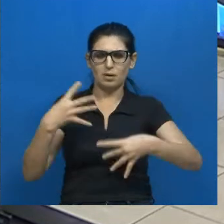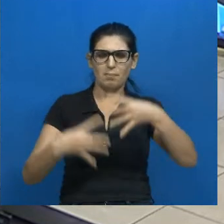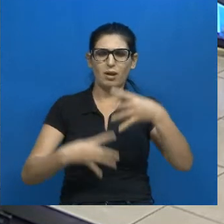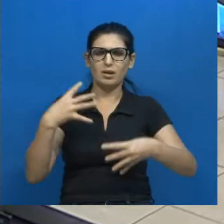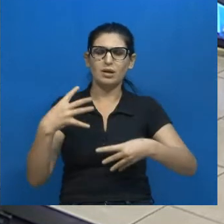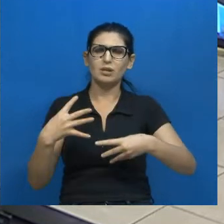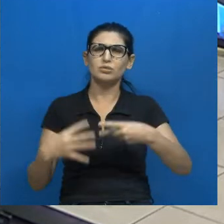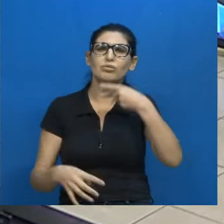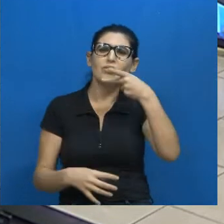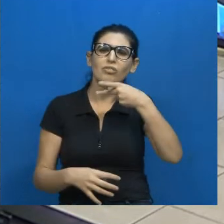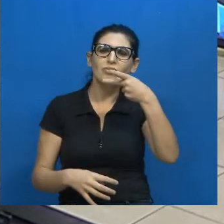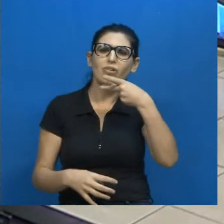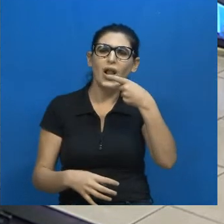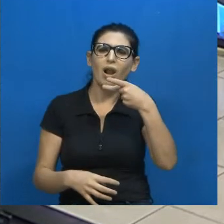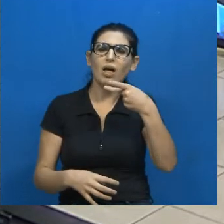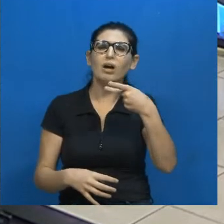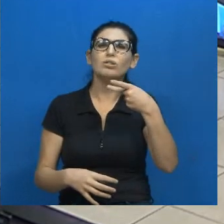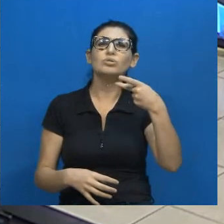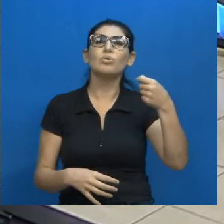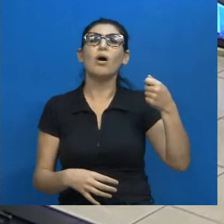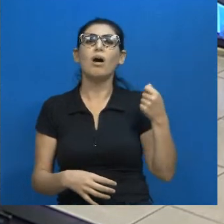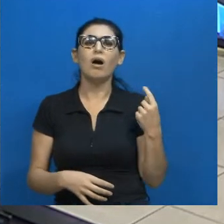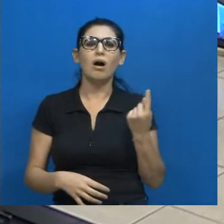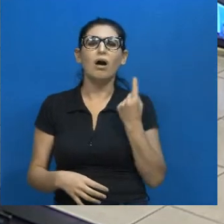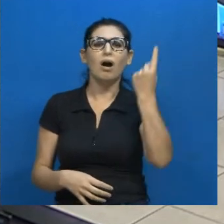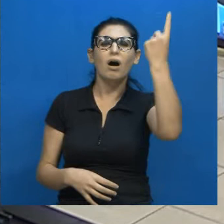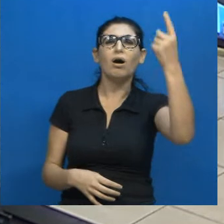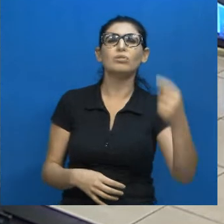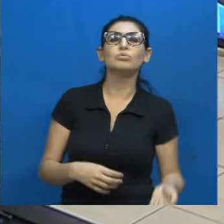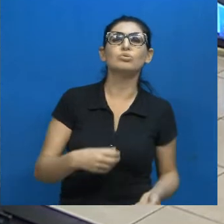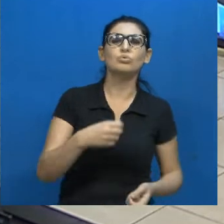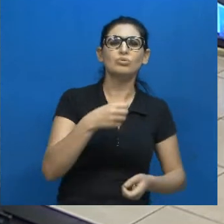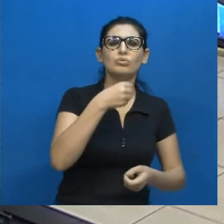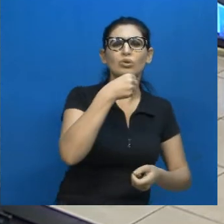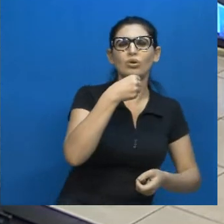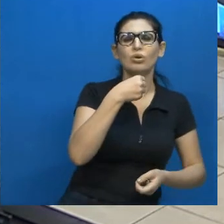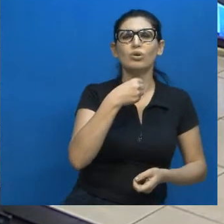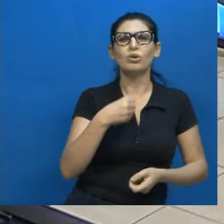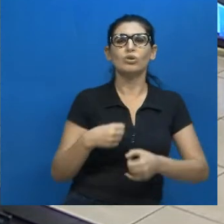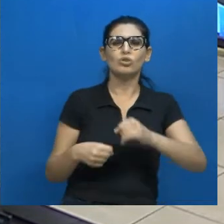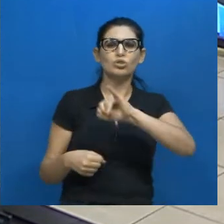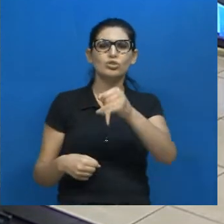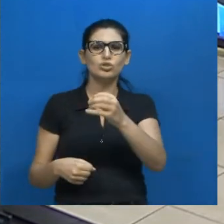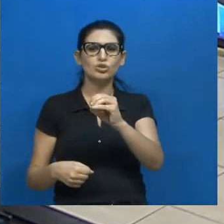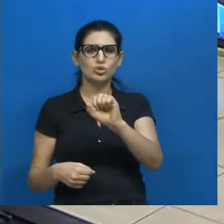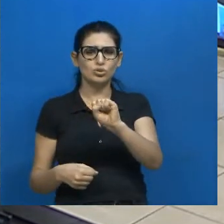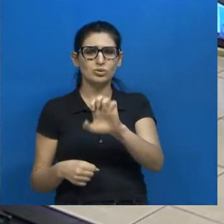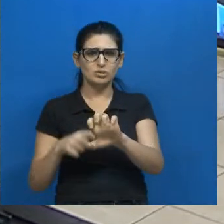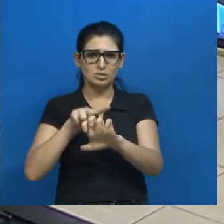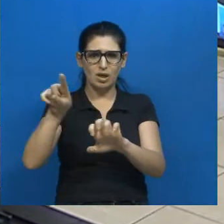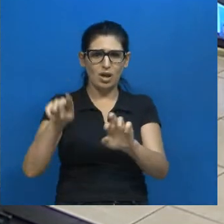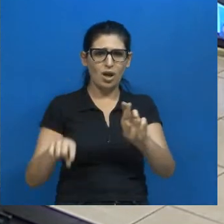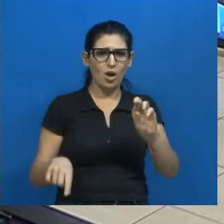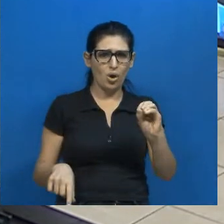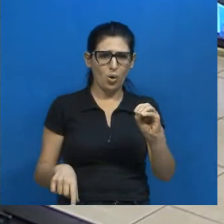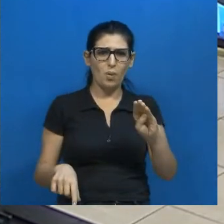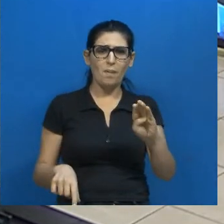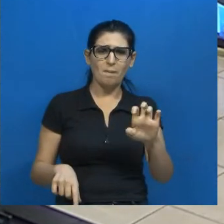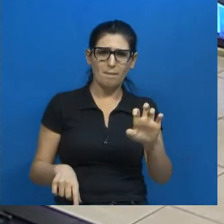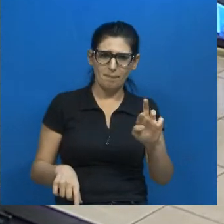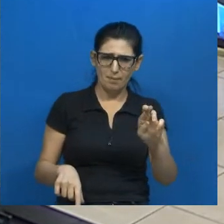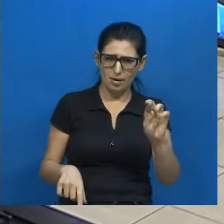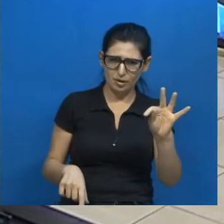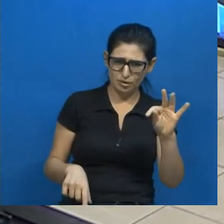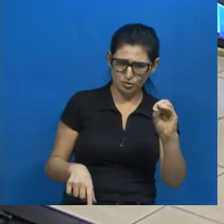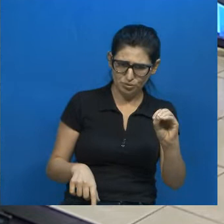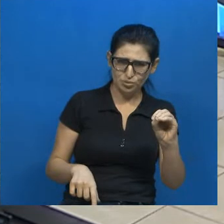Como é? Não ouvi seu nome? José Roberto. Se você quiser falar com o secretário, depois a gente pode conversar. Eu sou